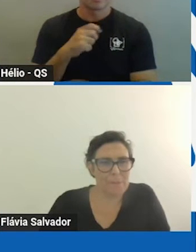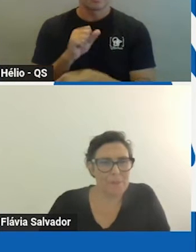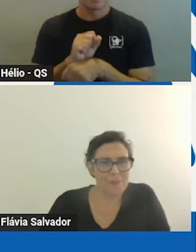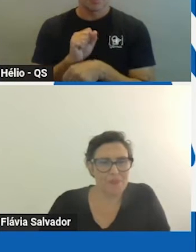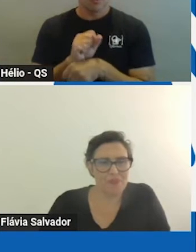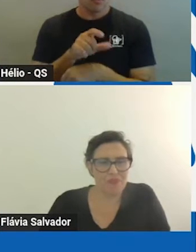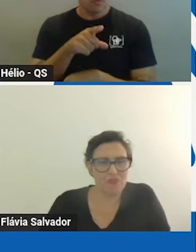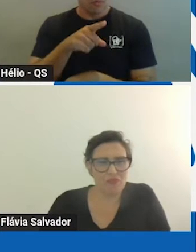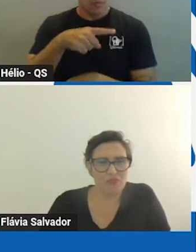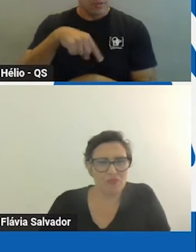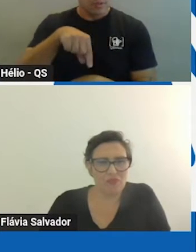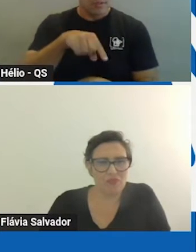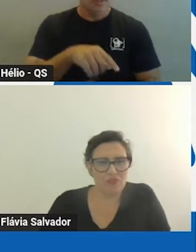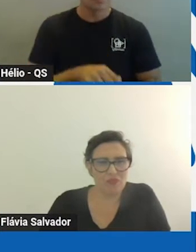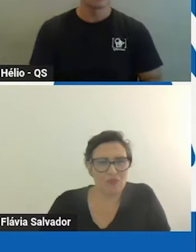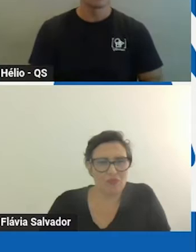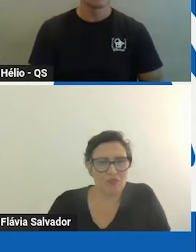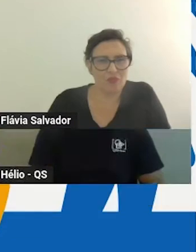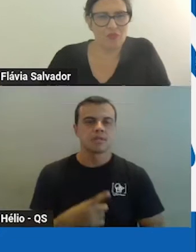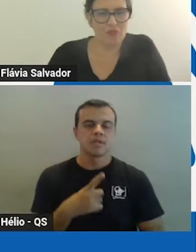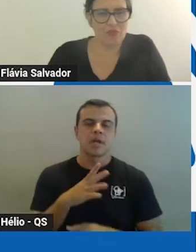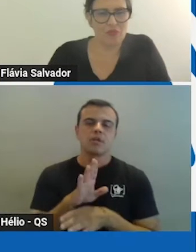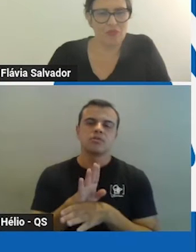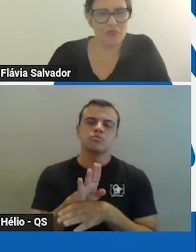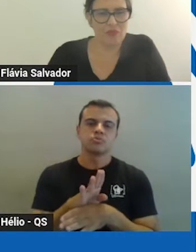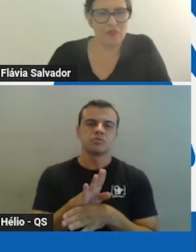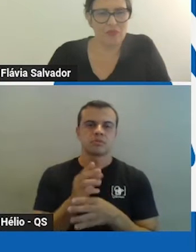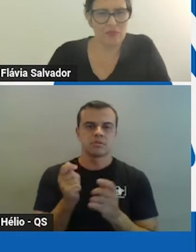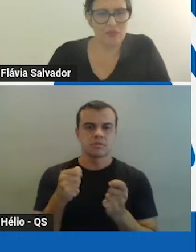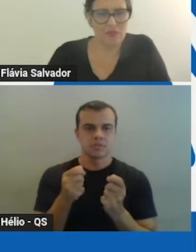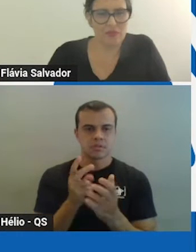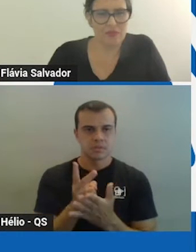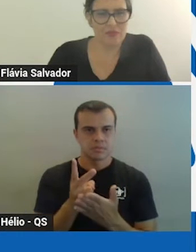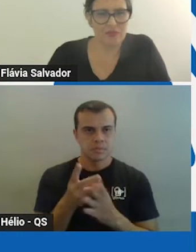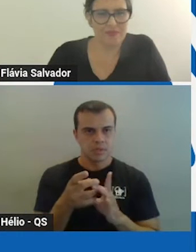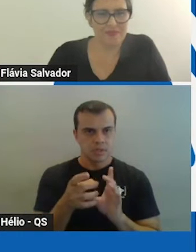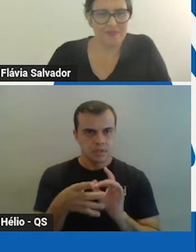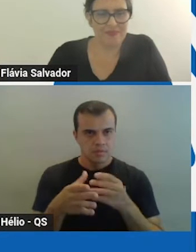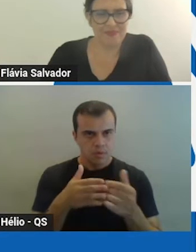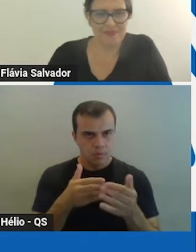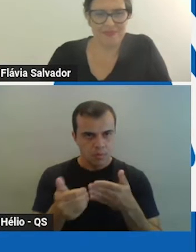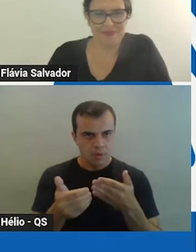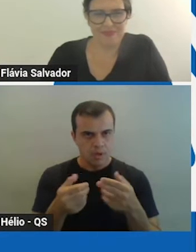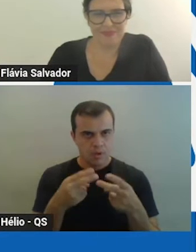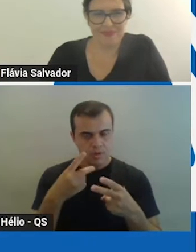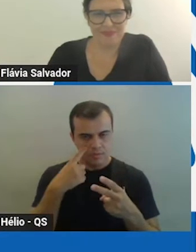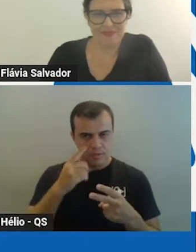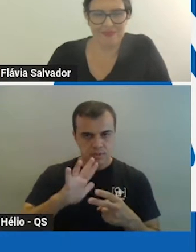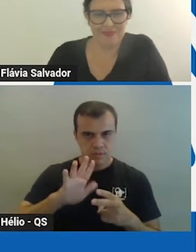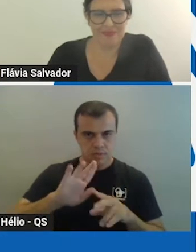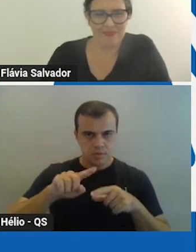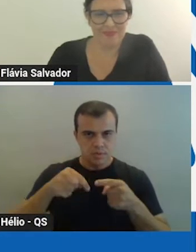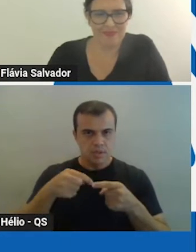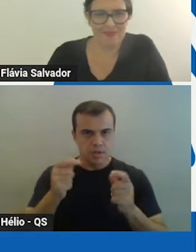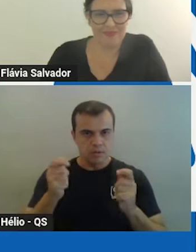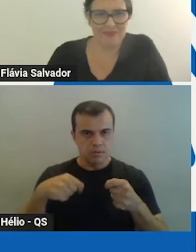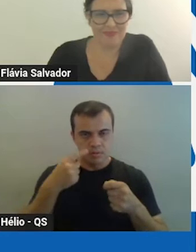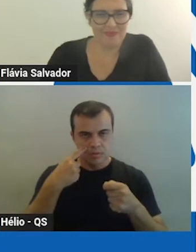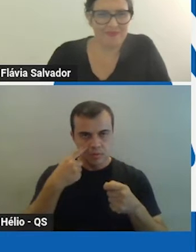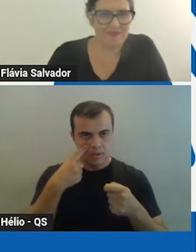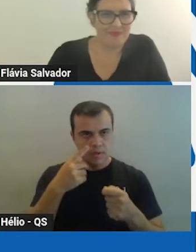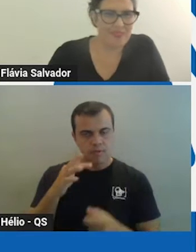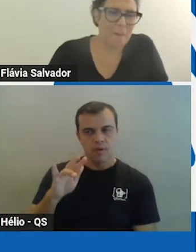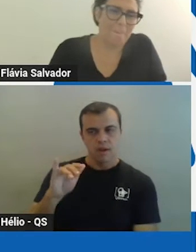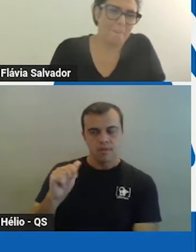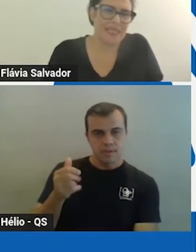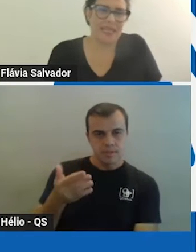poder ter ajudado e estou sempre aqui à disposição para conversar. Depois a gente vai se despedindo, mas agora é com a Flavinha. Vai,